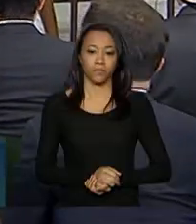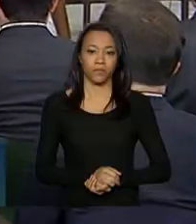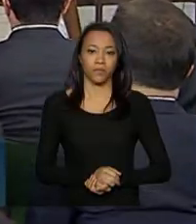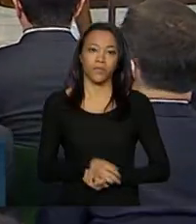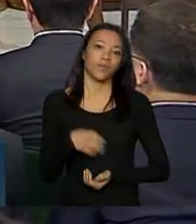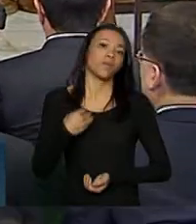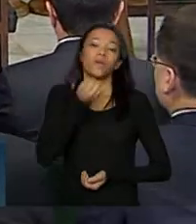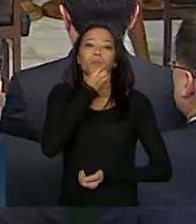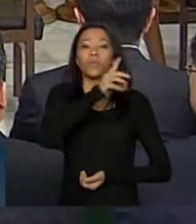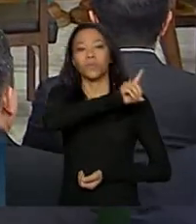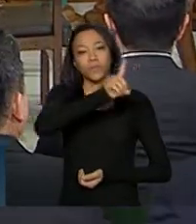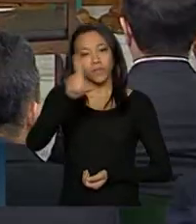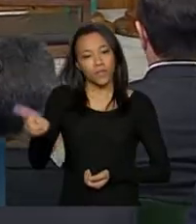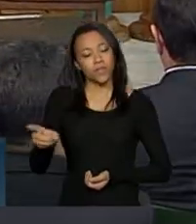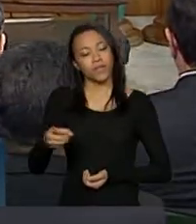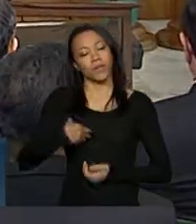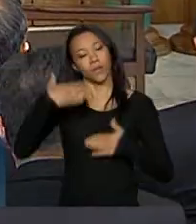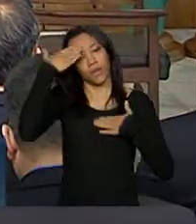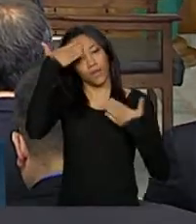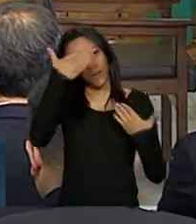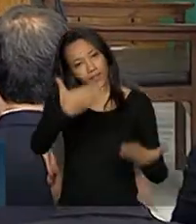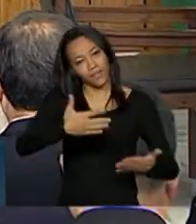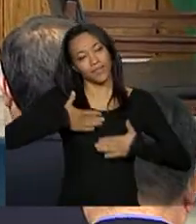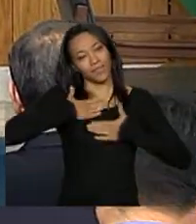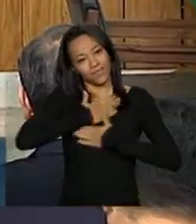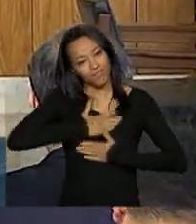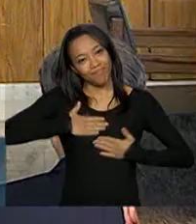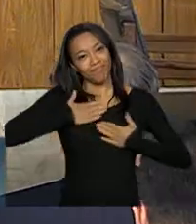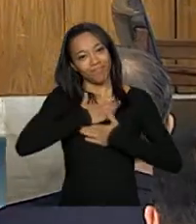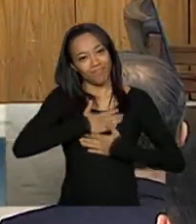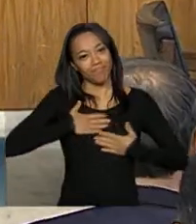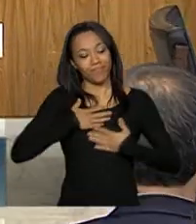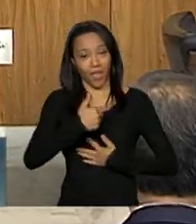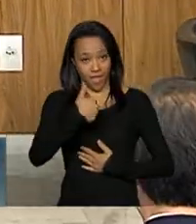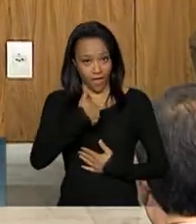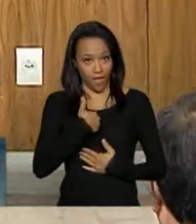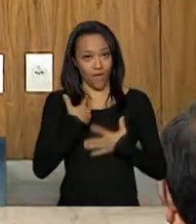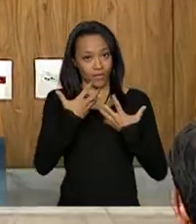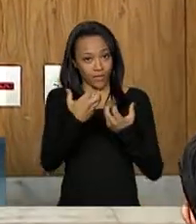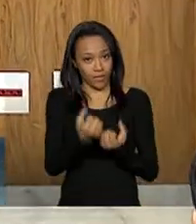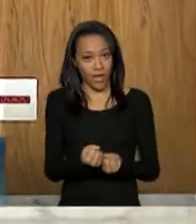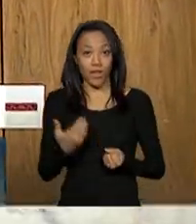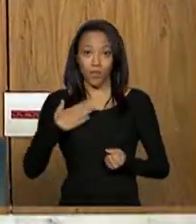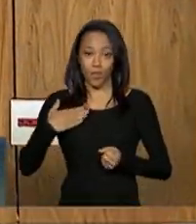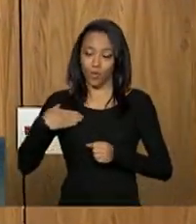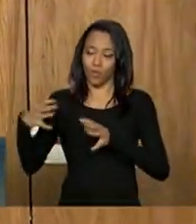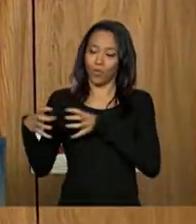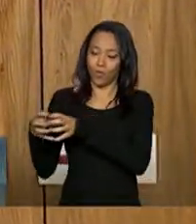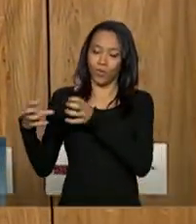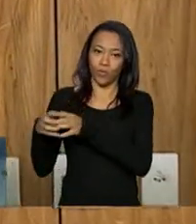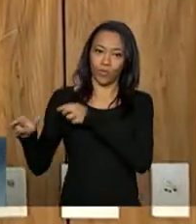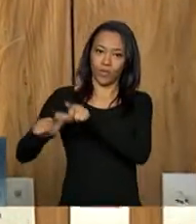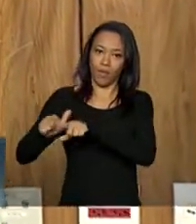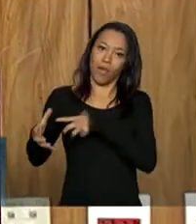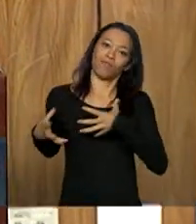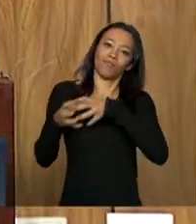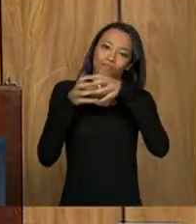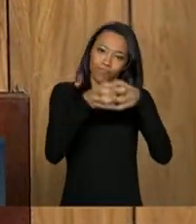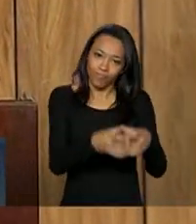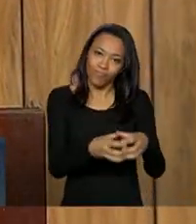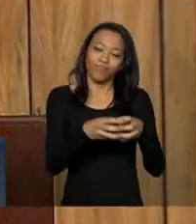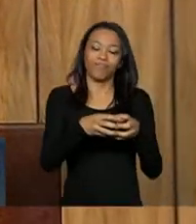a calorosa recepção com que eu e a comitiva coreana fomos recebidas pela senhora presidenta Dilma e também